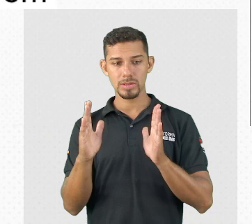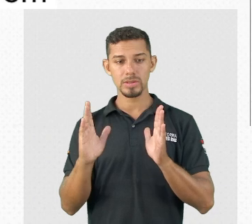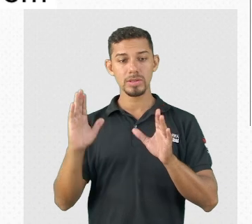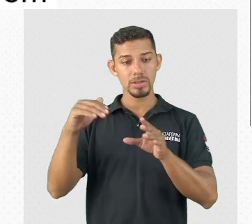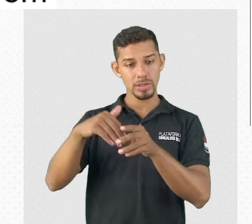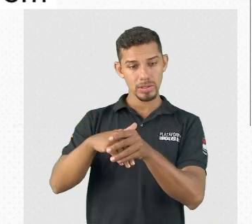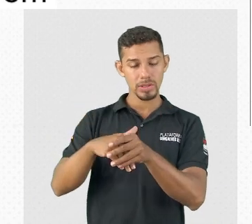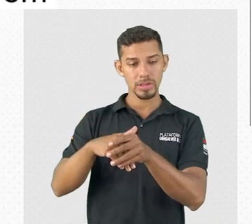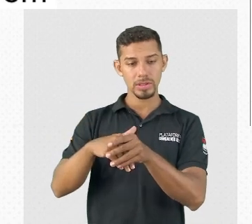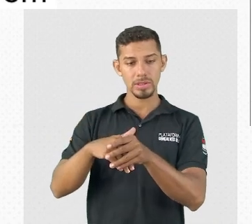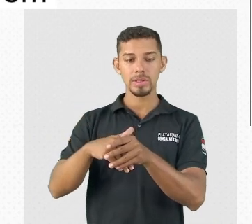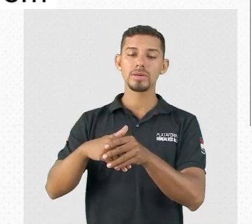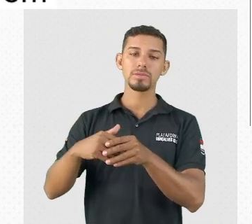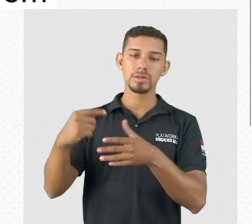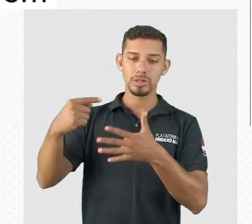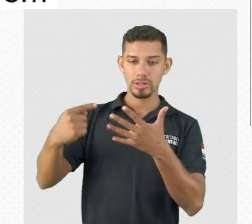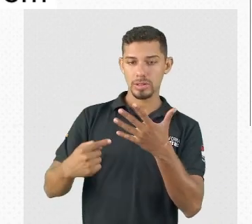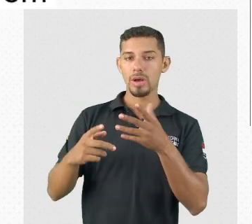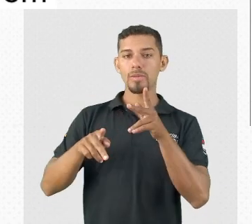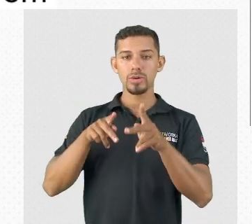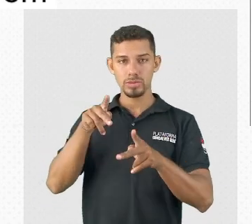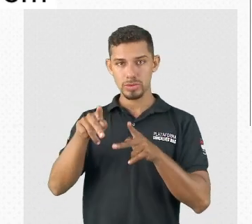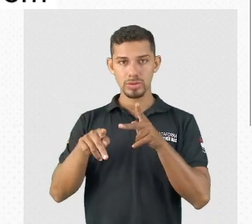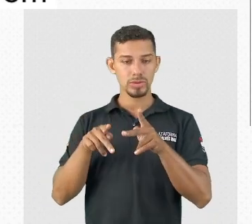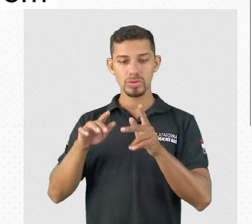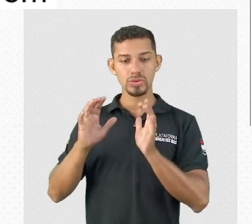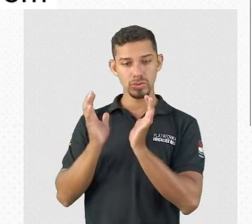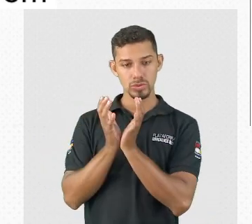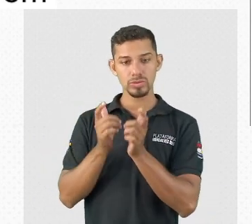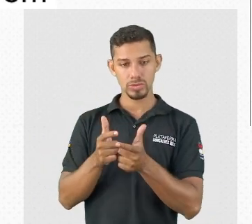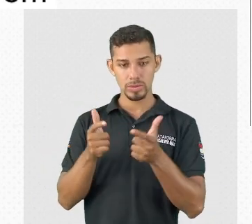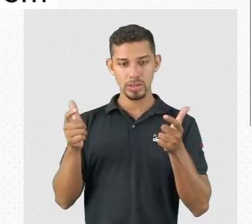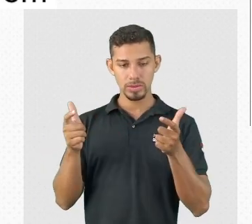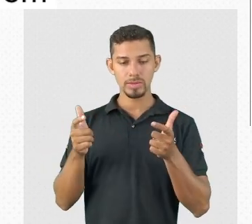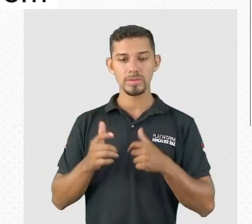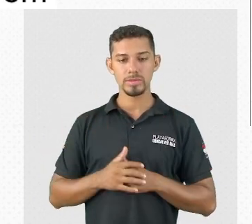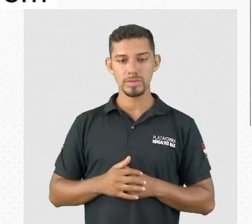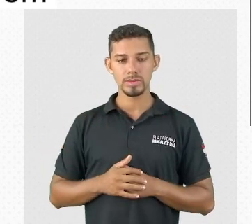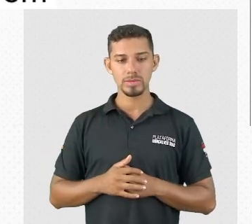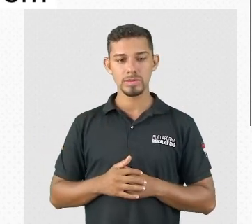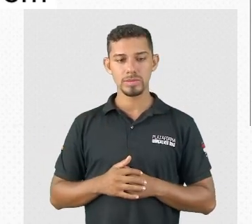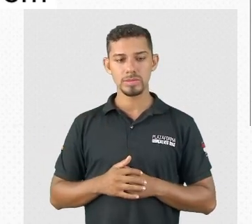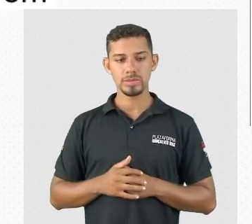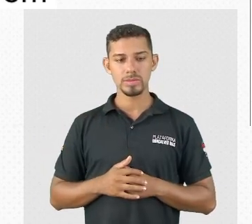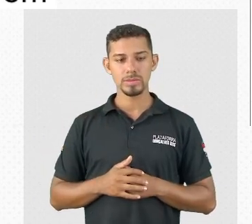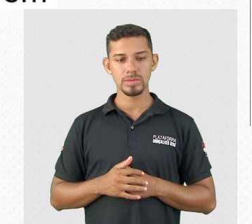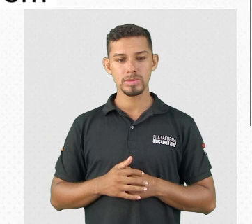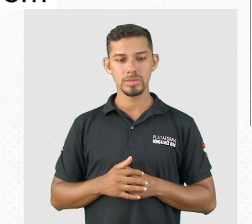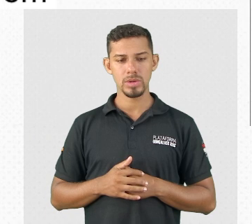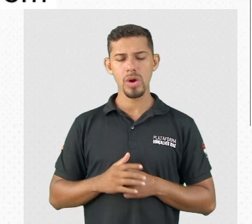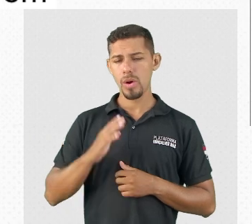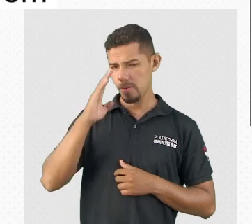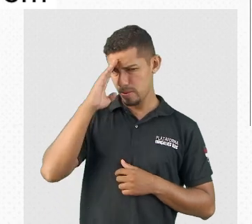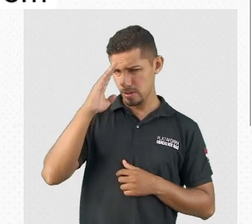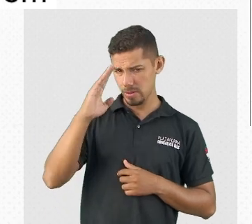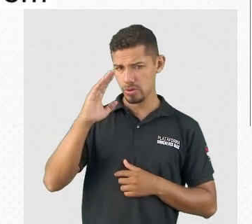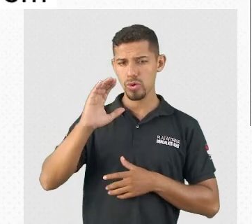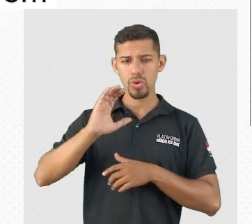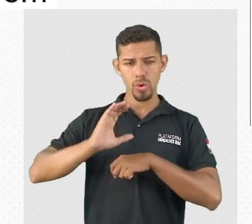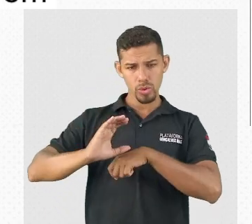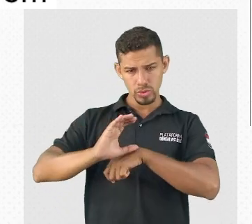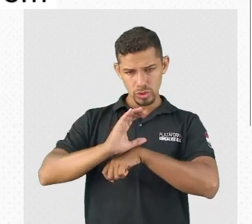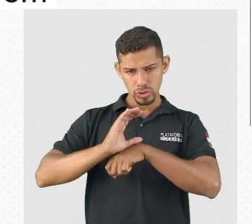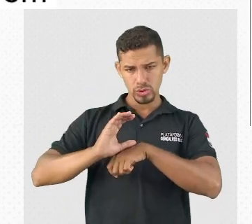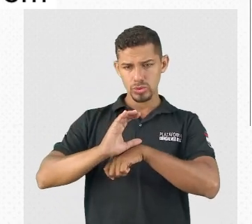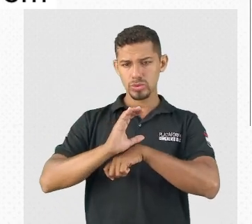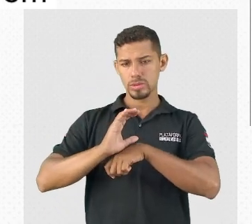decisão que é de uma determinada população, de um determinado grupo maior, de um coletivo. né? Então, o princípio constitucional que a